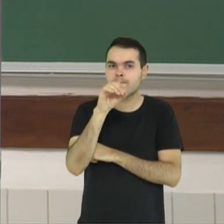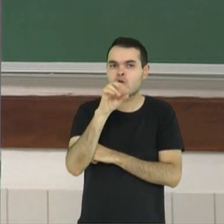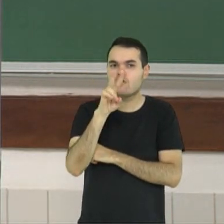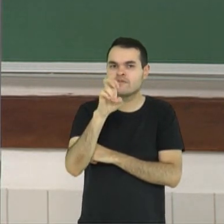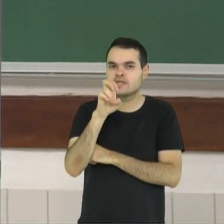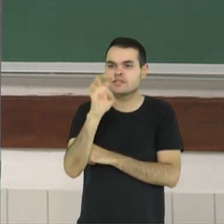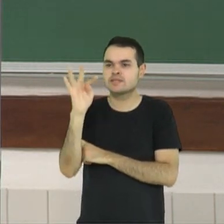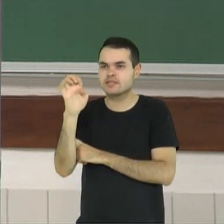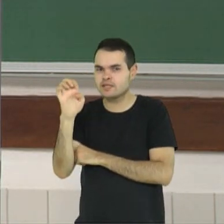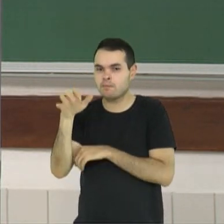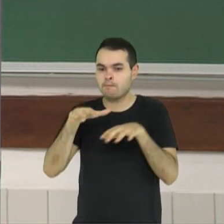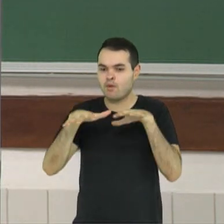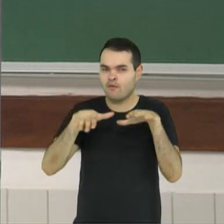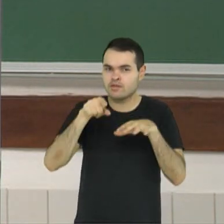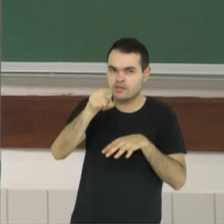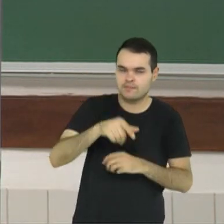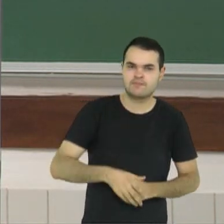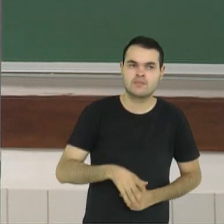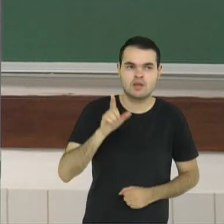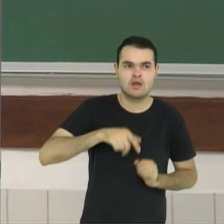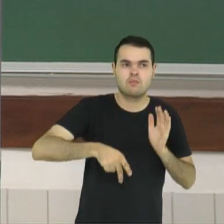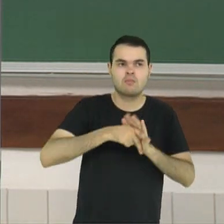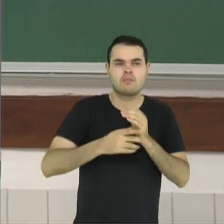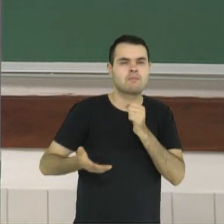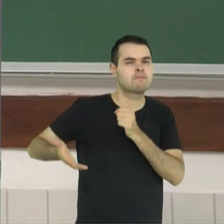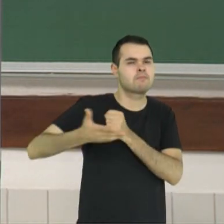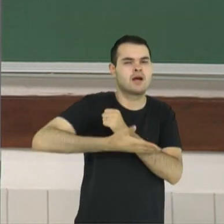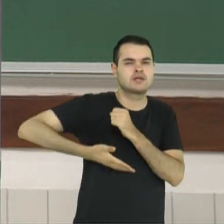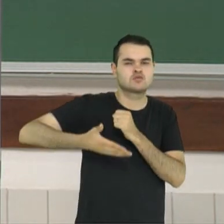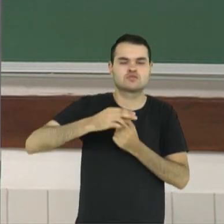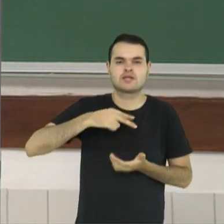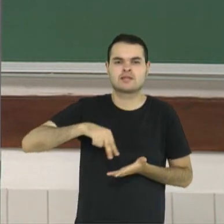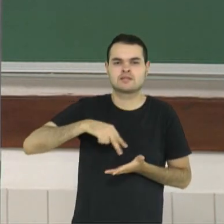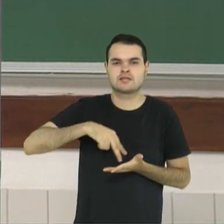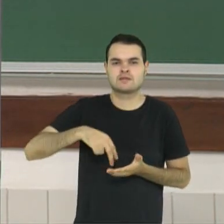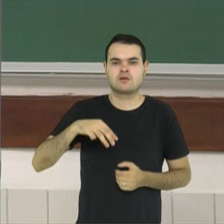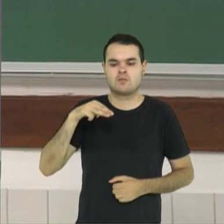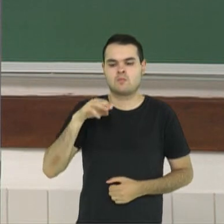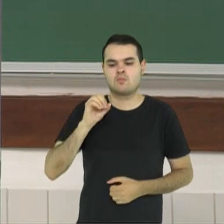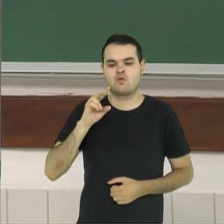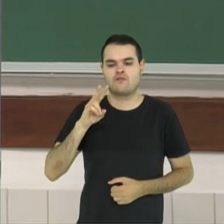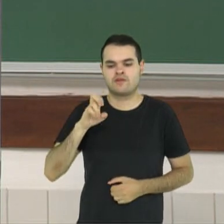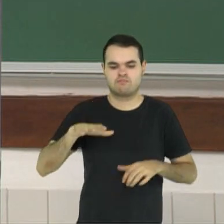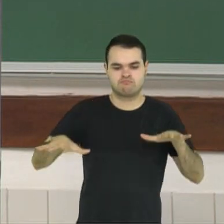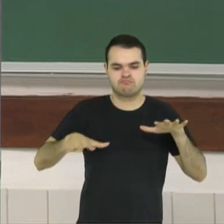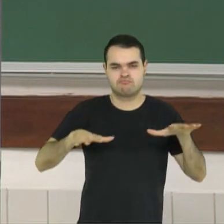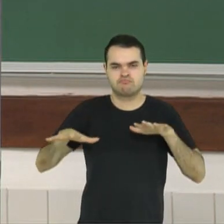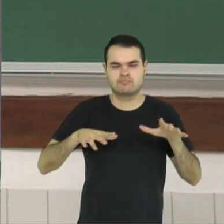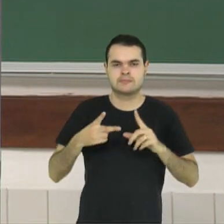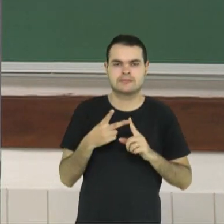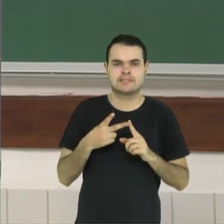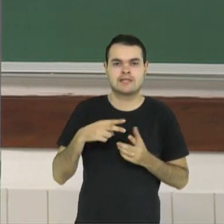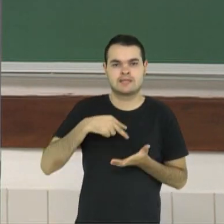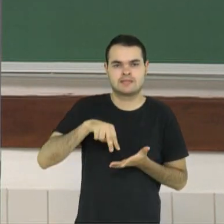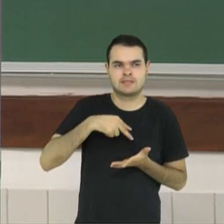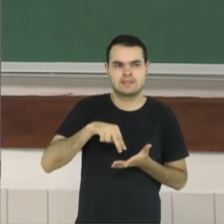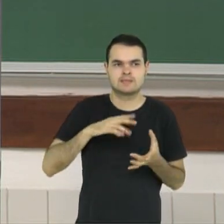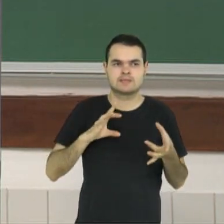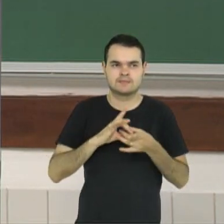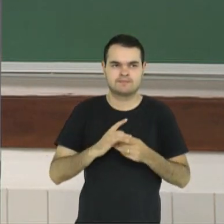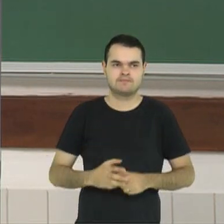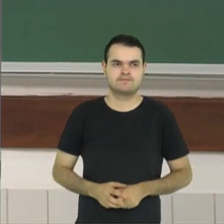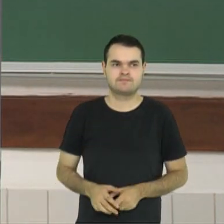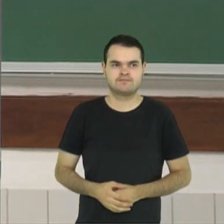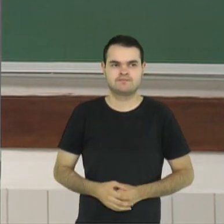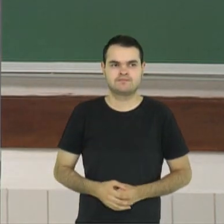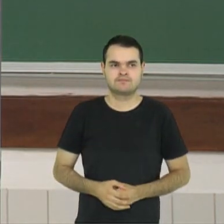O que é move-te? Move-te são os elementos básicos da dança. Move-te, mover, dança, então já é um sinônimo. Quais